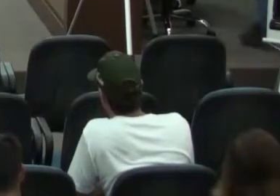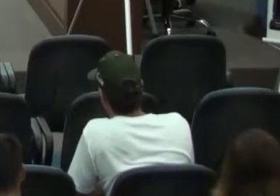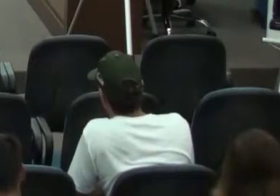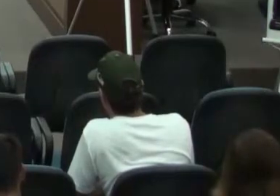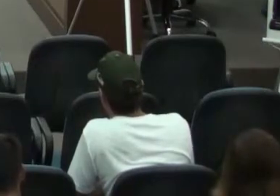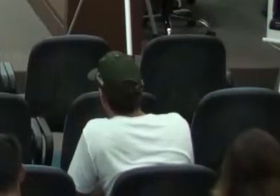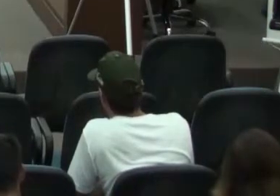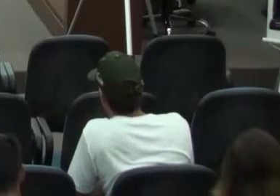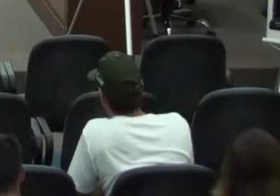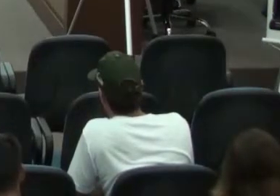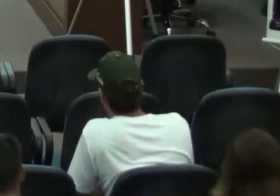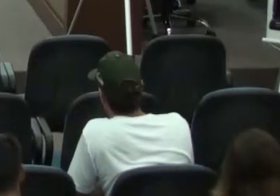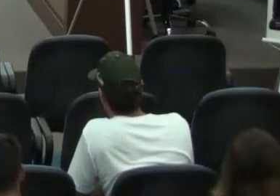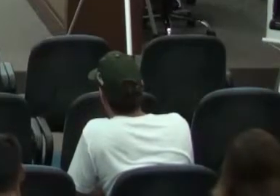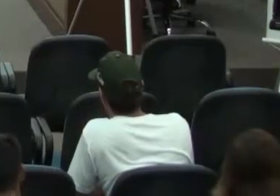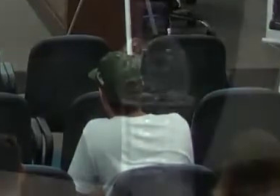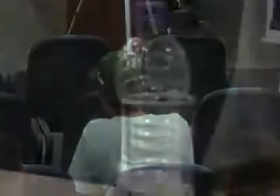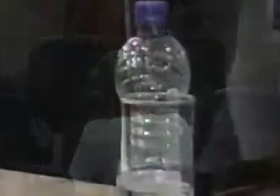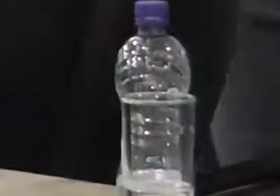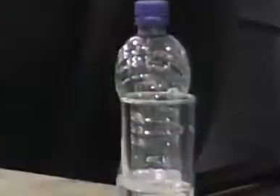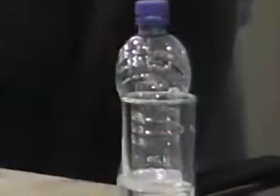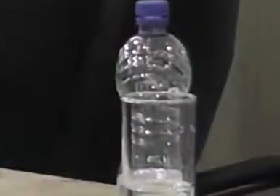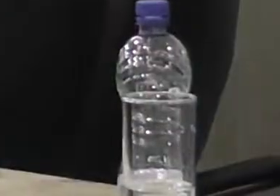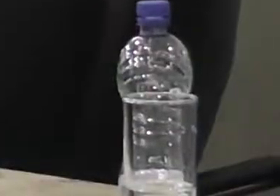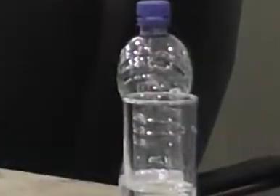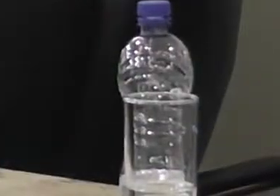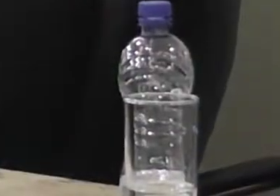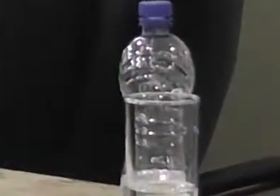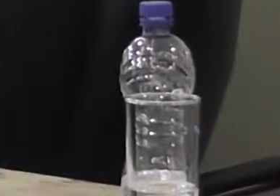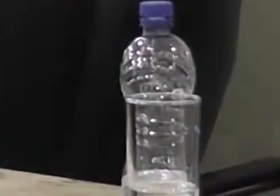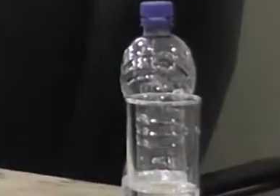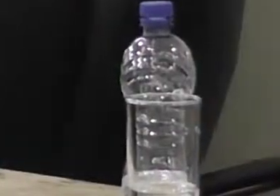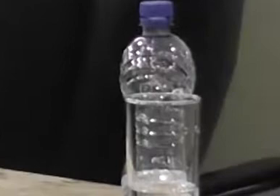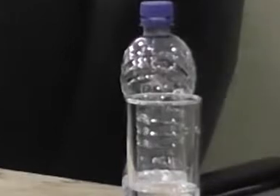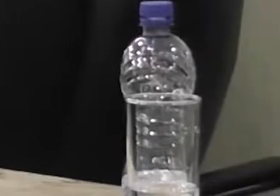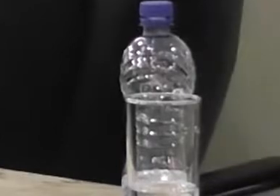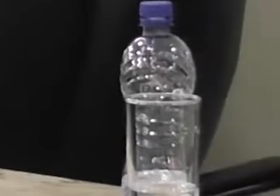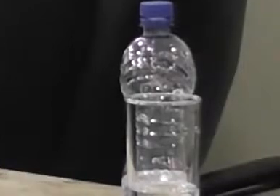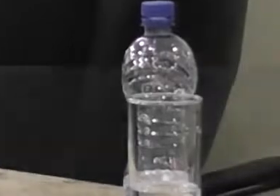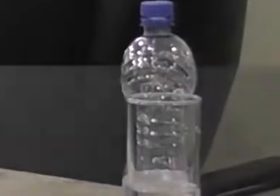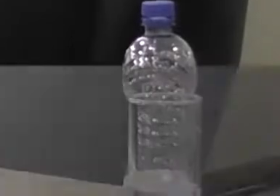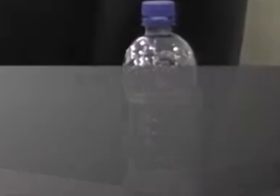Está funcionando lá. Tá. Parabenizar pela explanação,